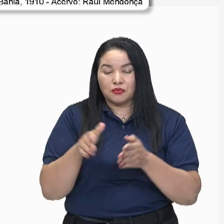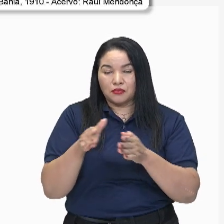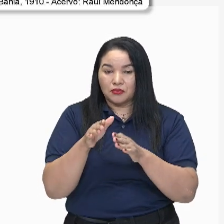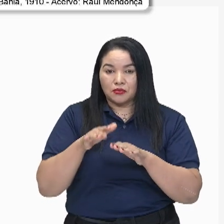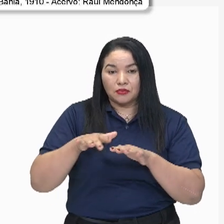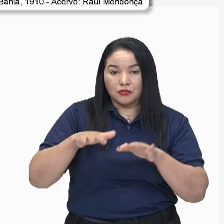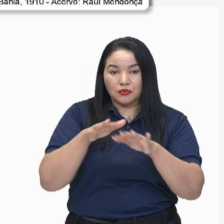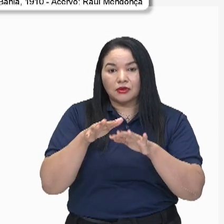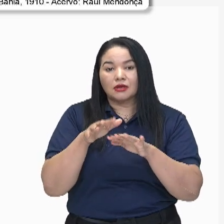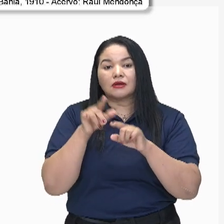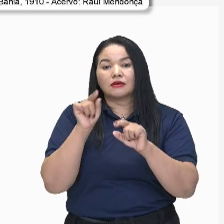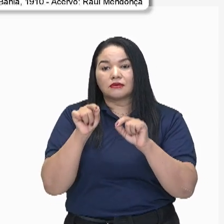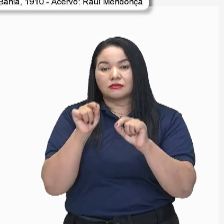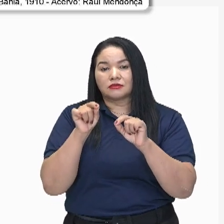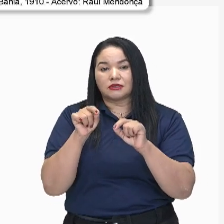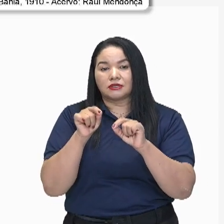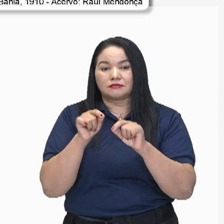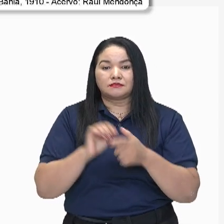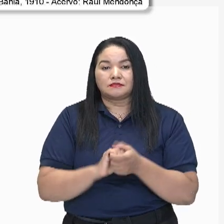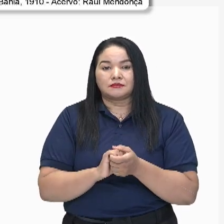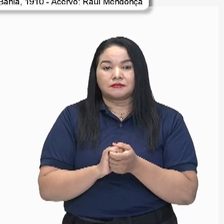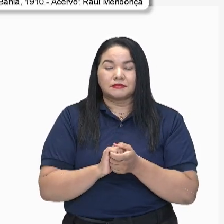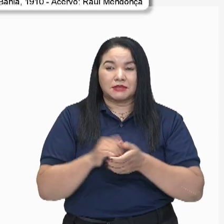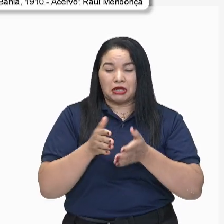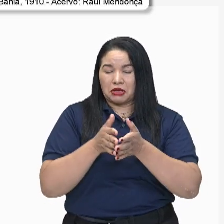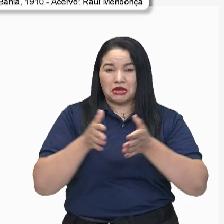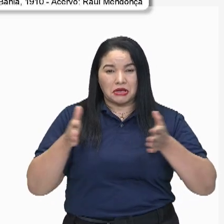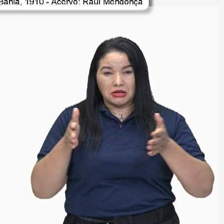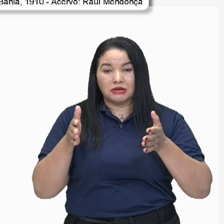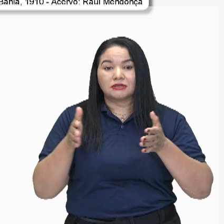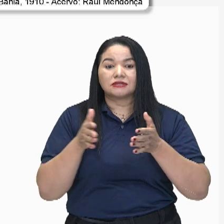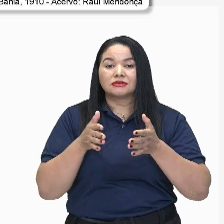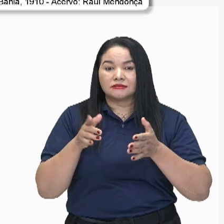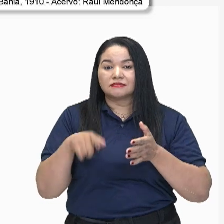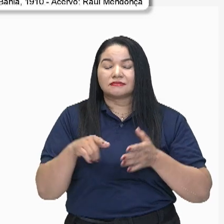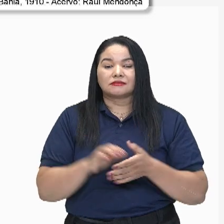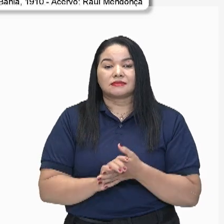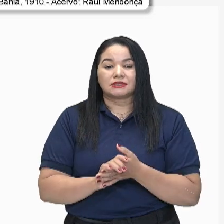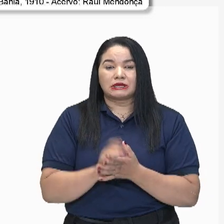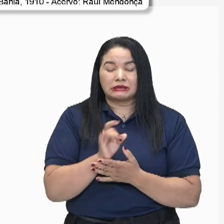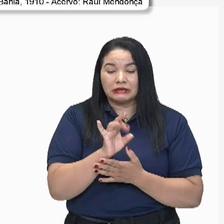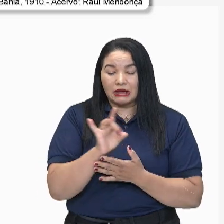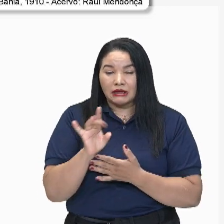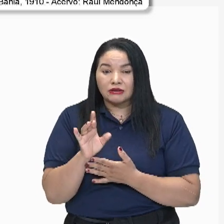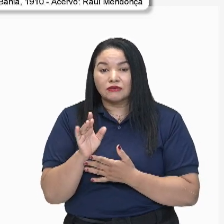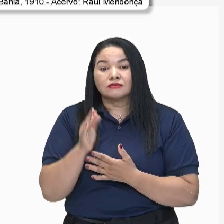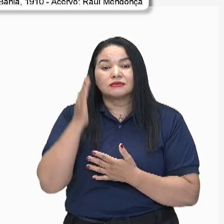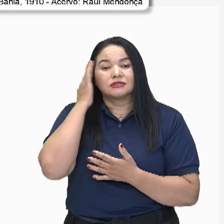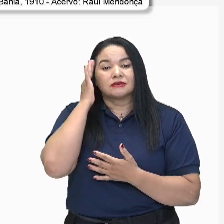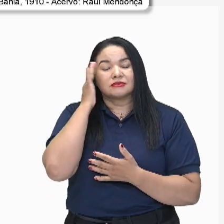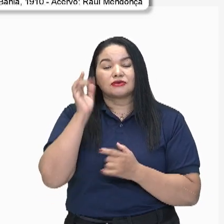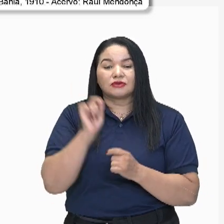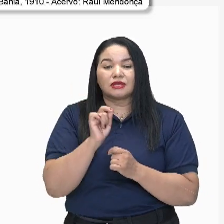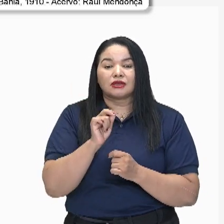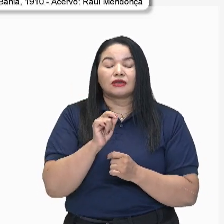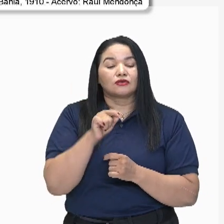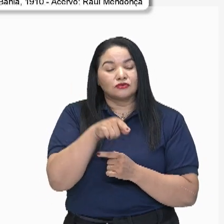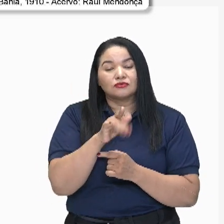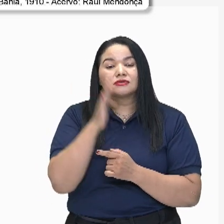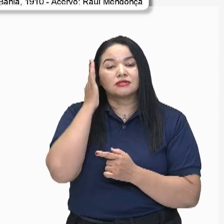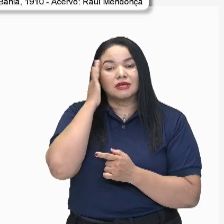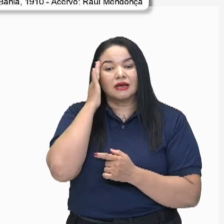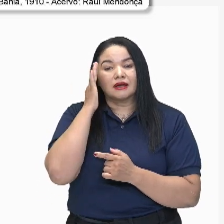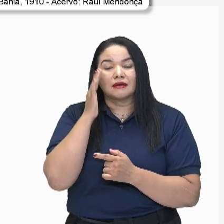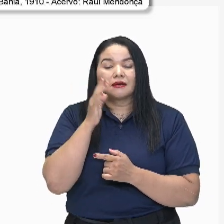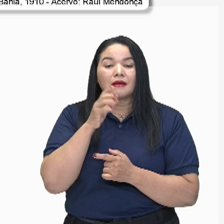Esses gerais são sem tamanho. Enfim, cada um o que saber aprova, o senhor sabe.